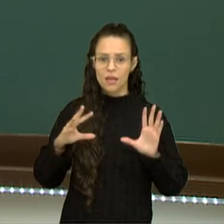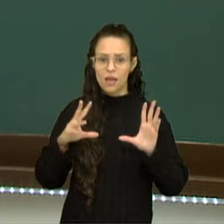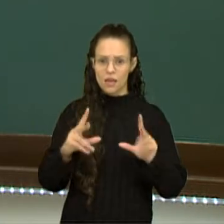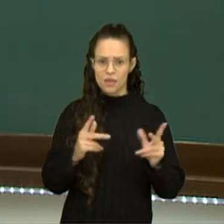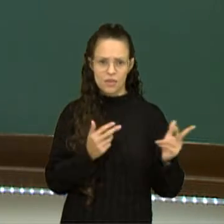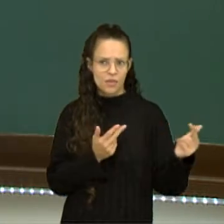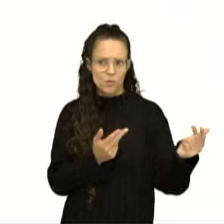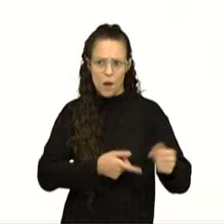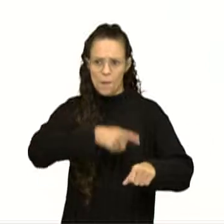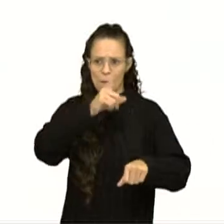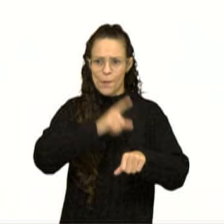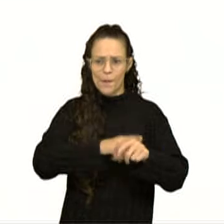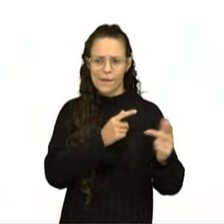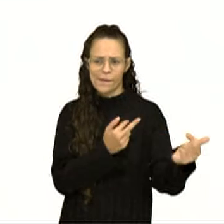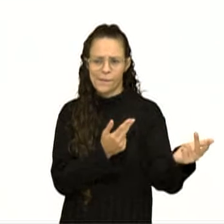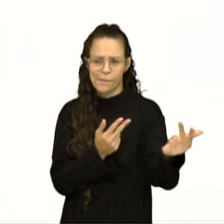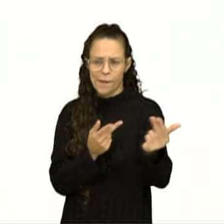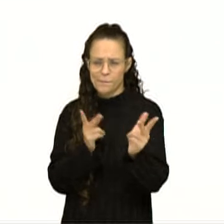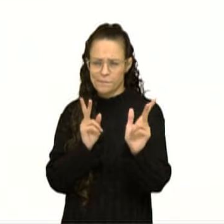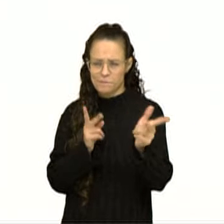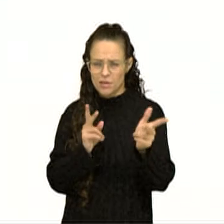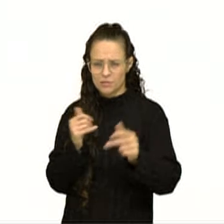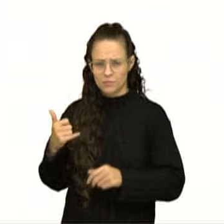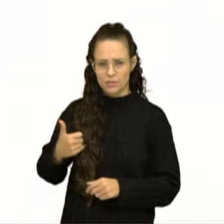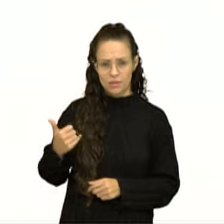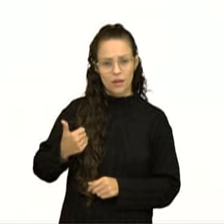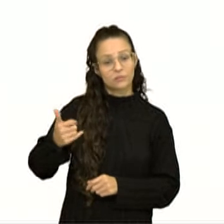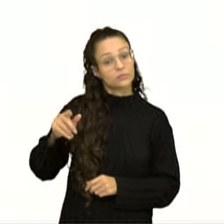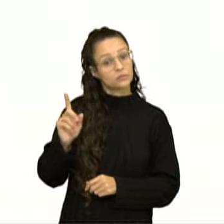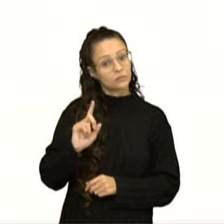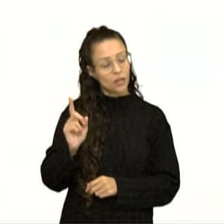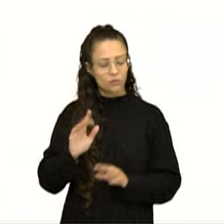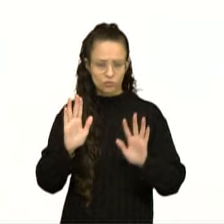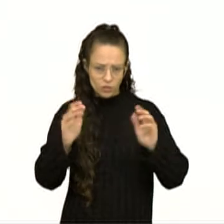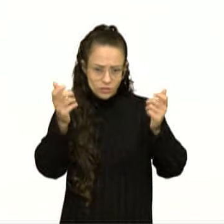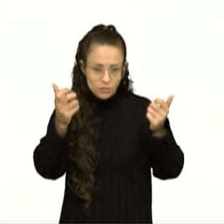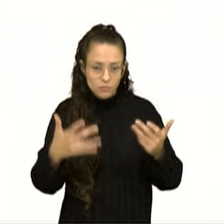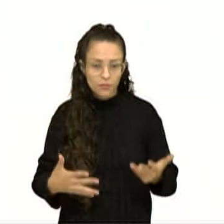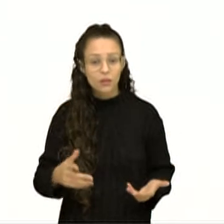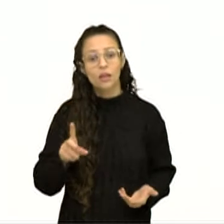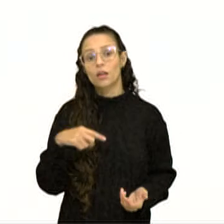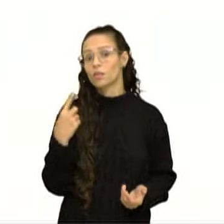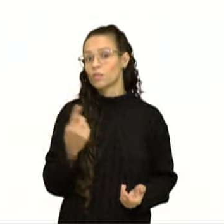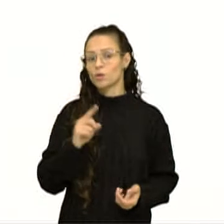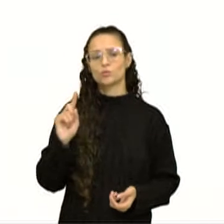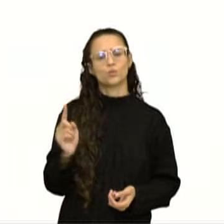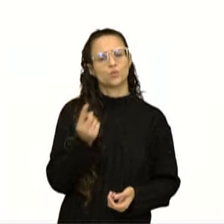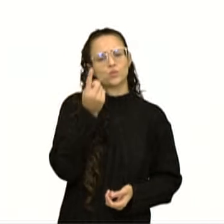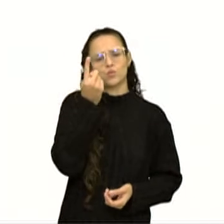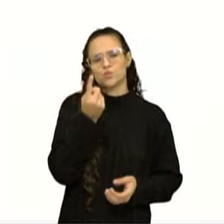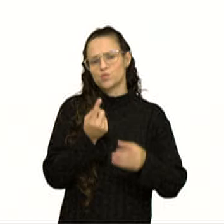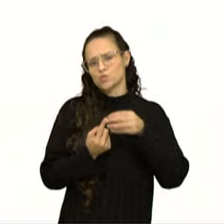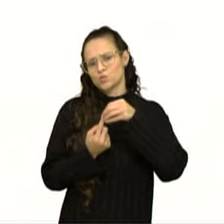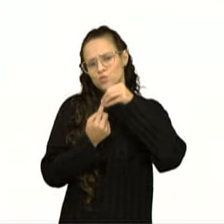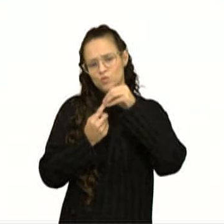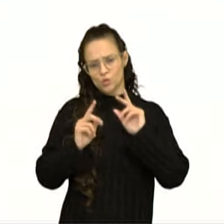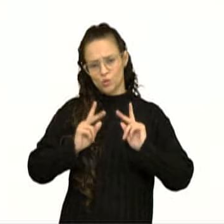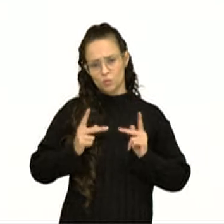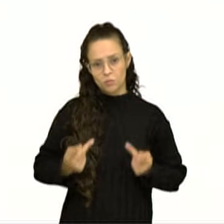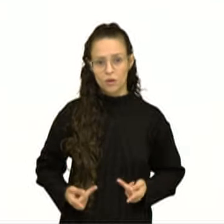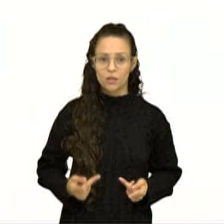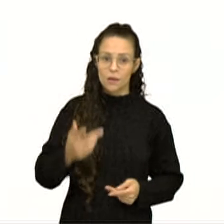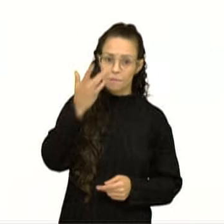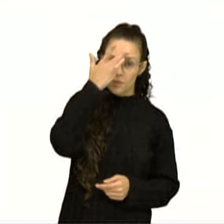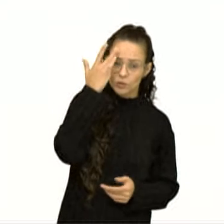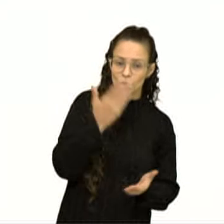na mesma hora, com a mesma idade, com a mesma velocidade. Como eu já disse, somos seres únicos. Tem pessoas que começam